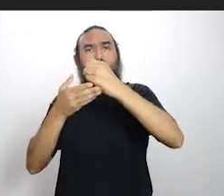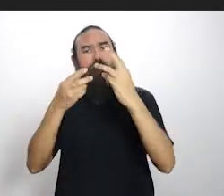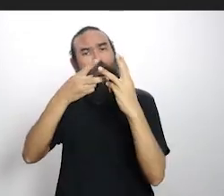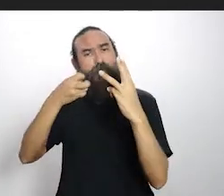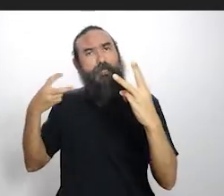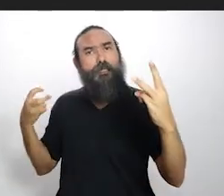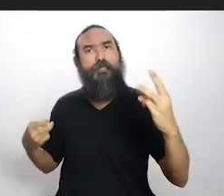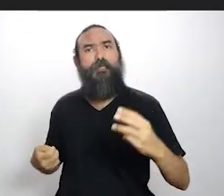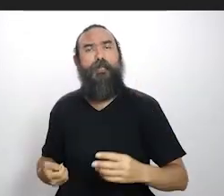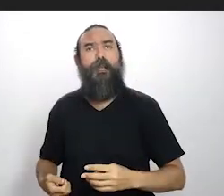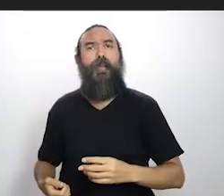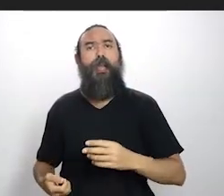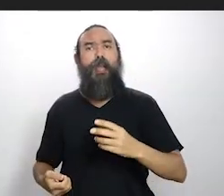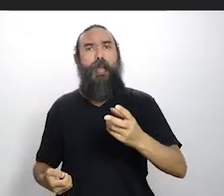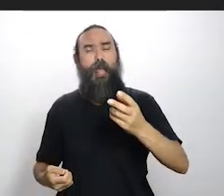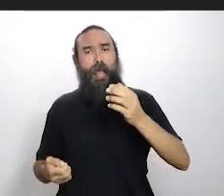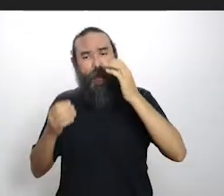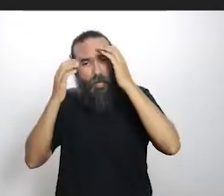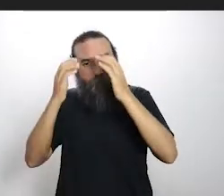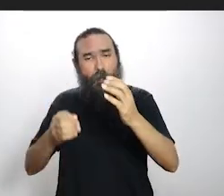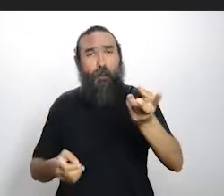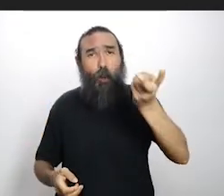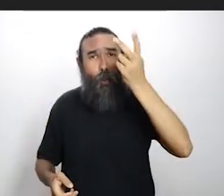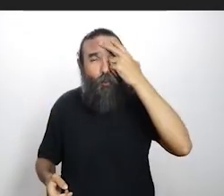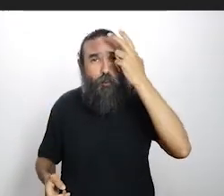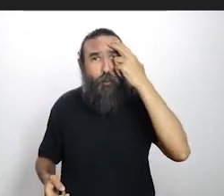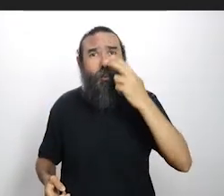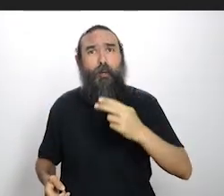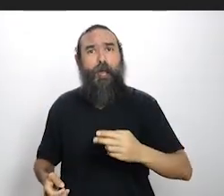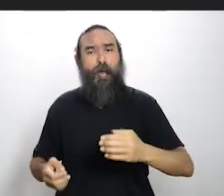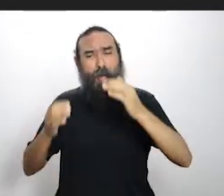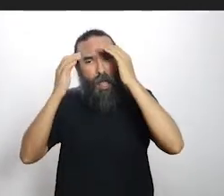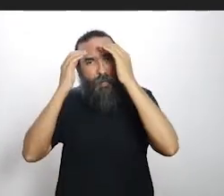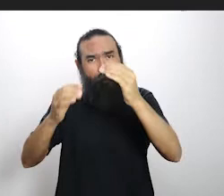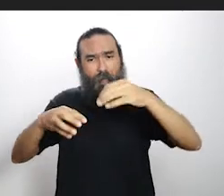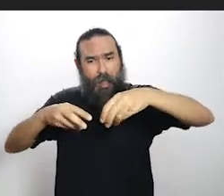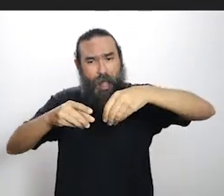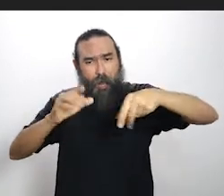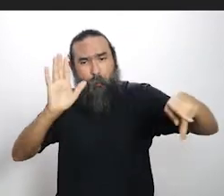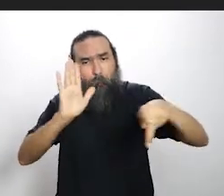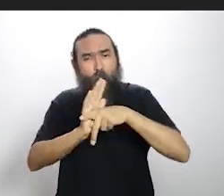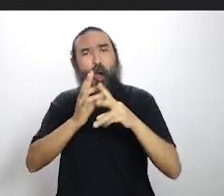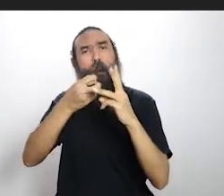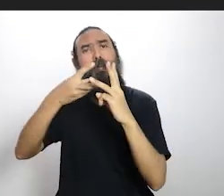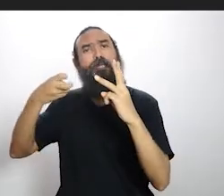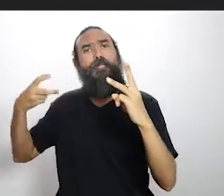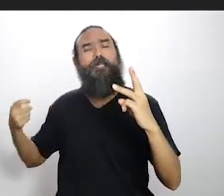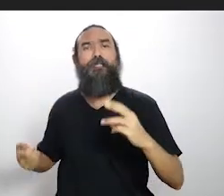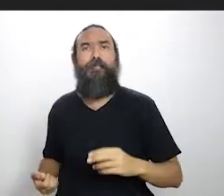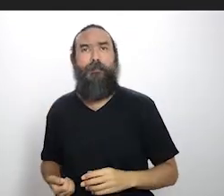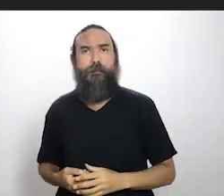própria percepção da vida é muito diferente. E isso tudo é